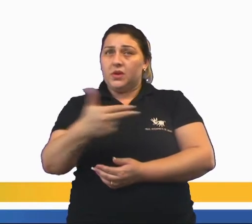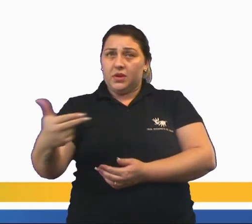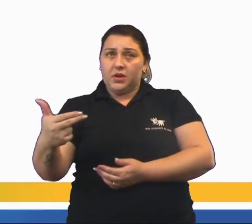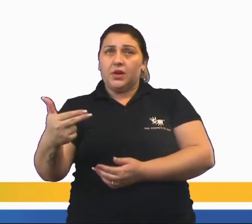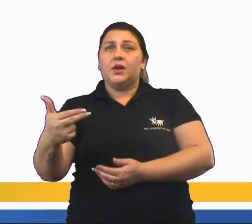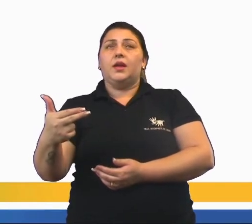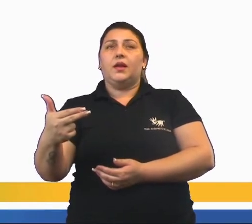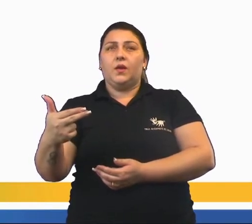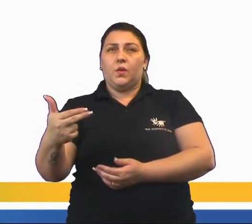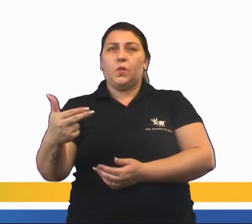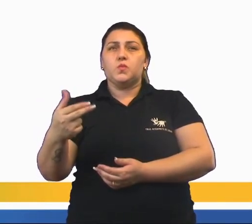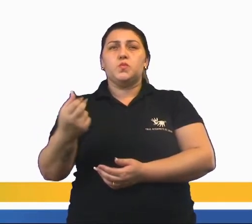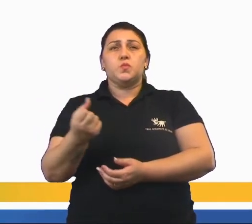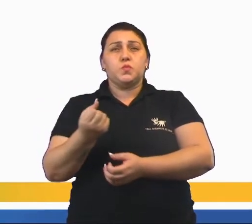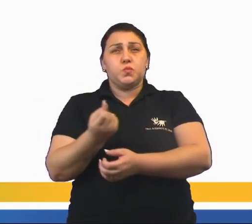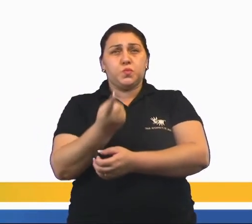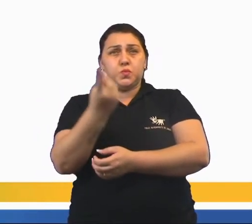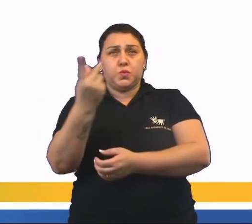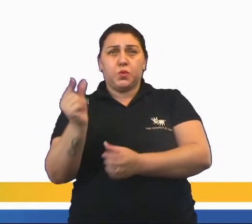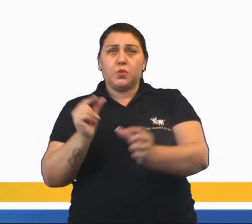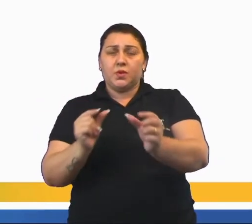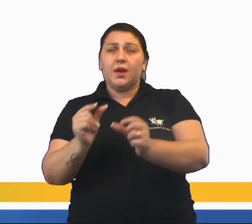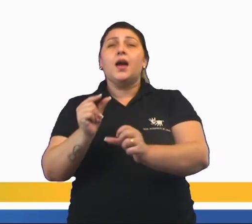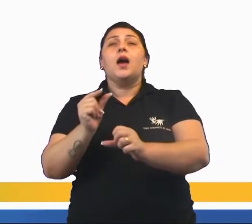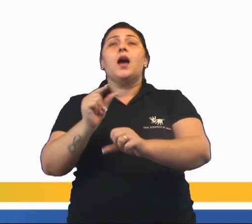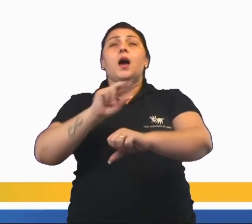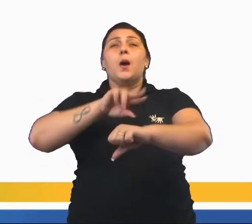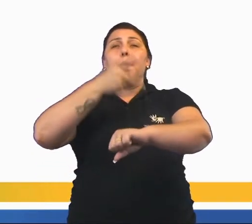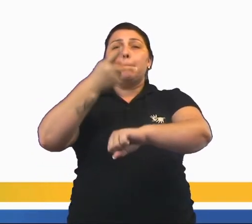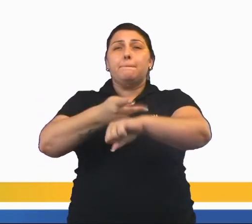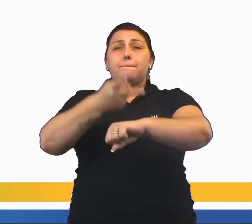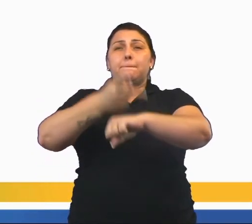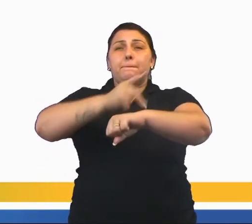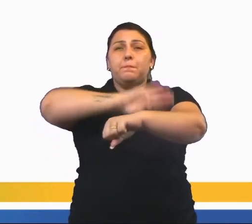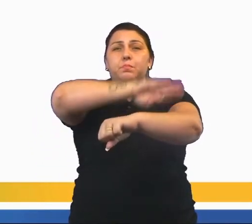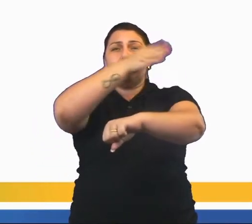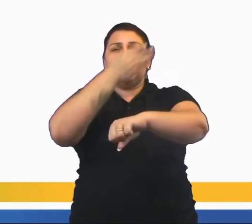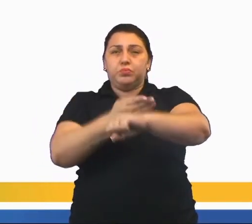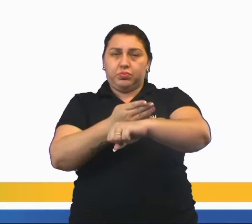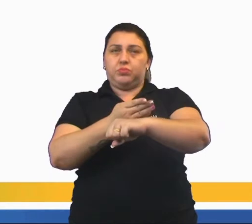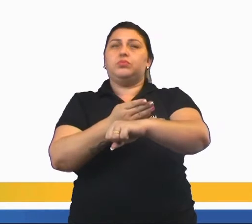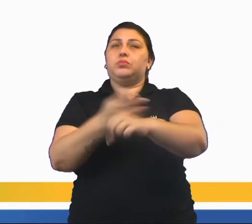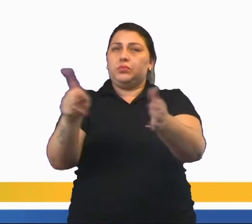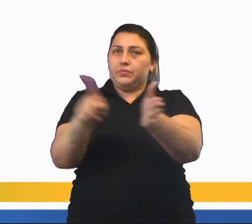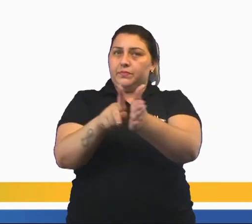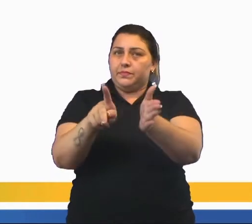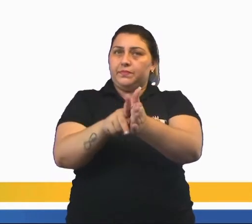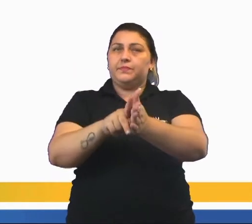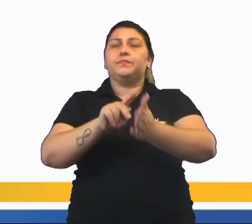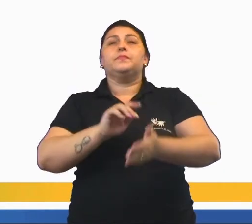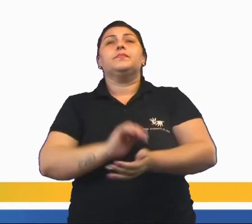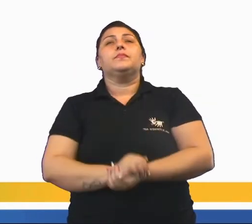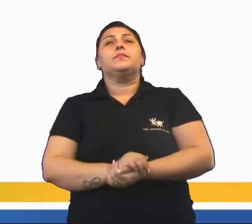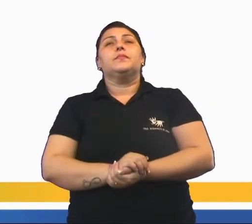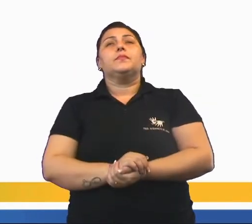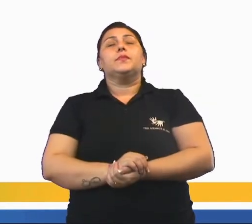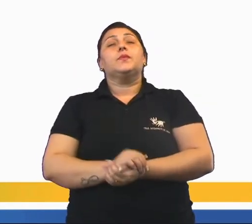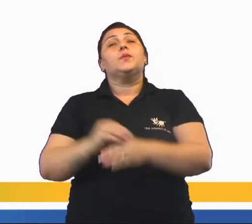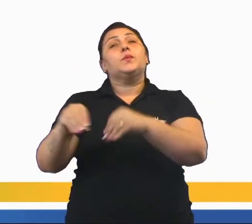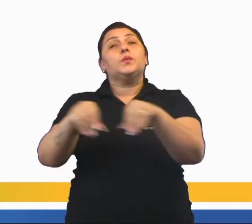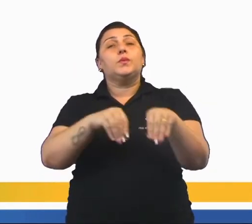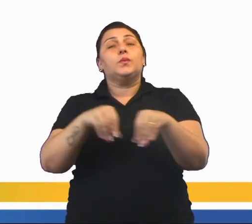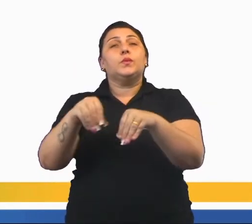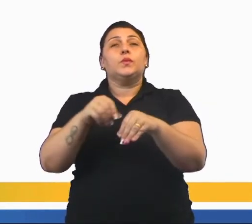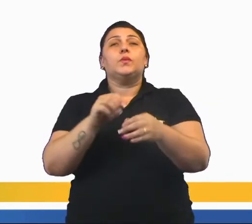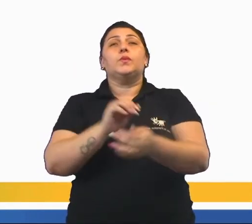nutriente e grande quantidade de partículas rochosas em sua composição, o solo calcário